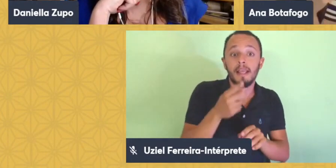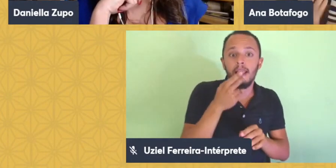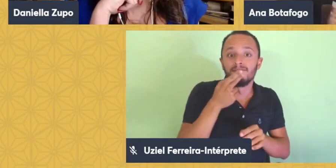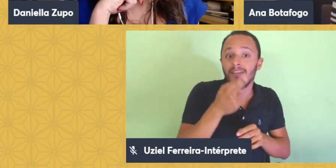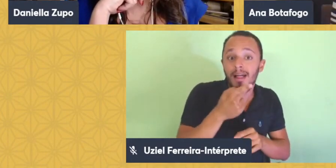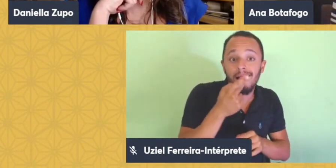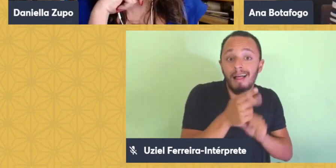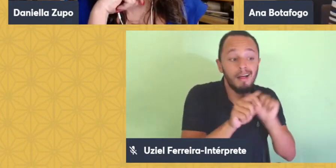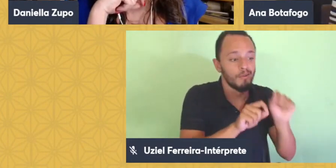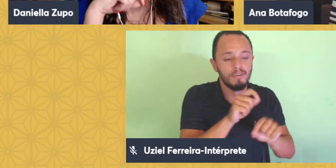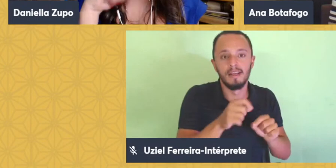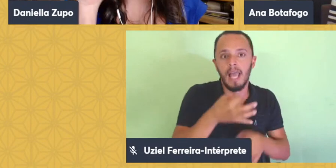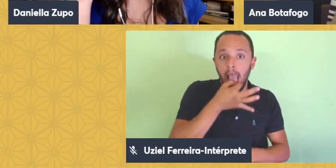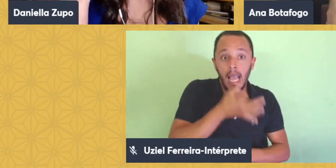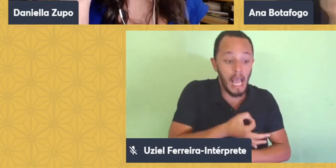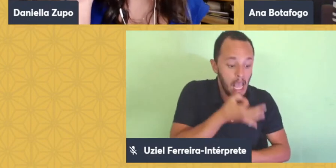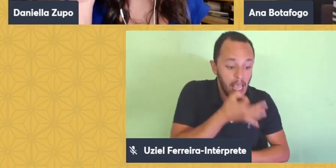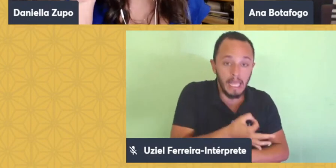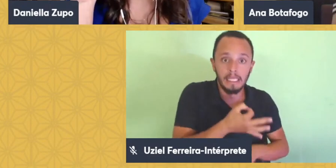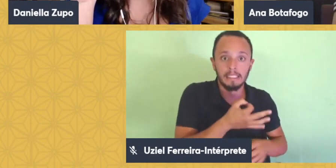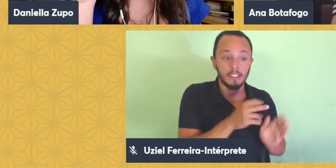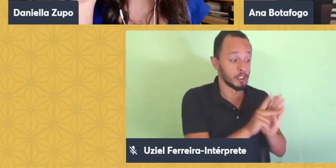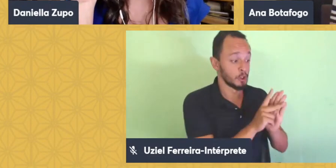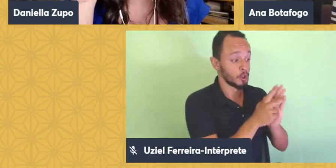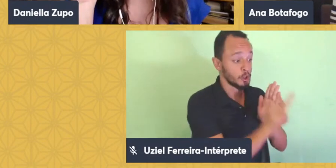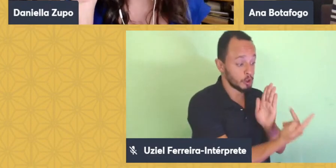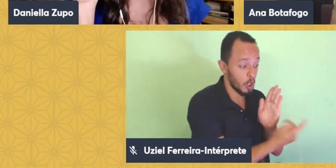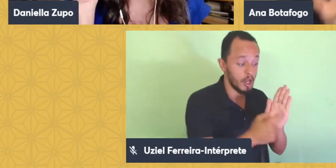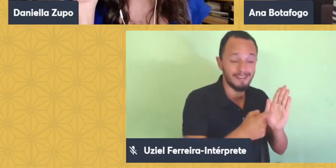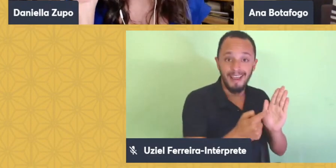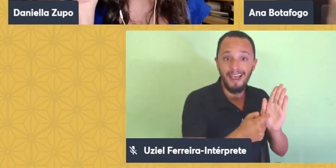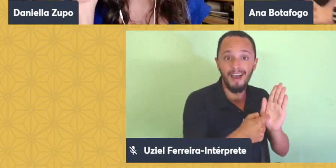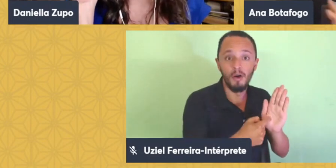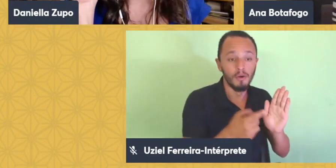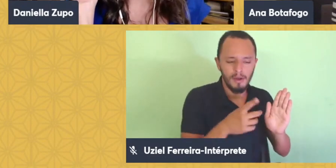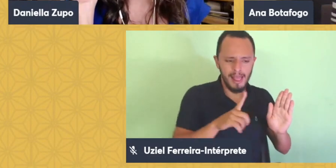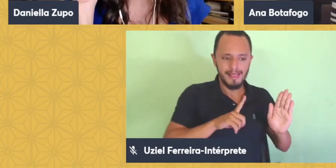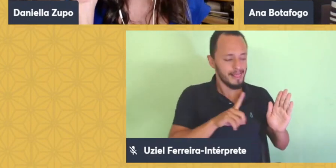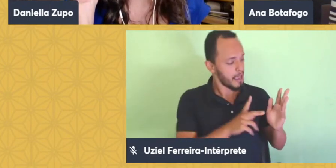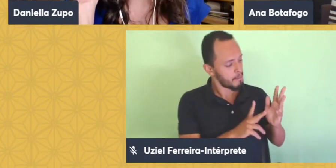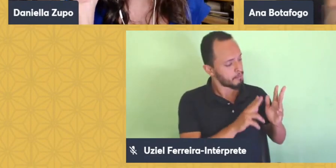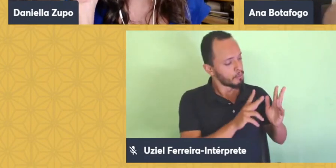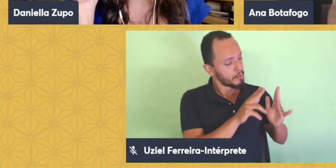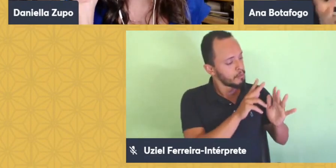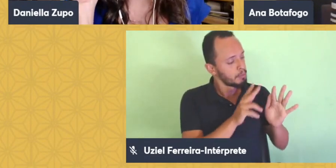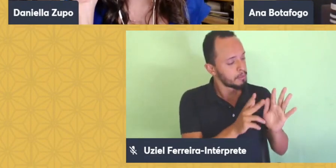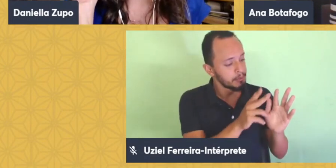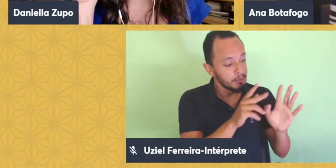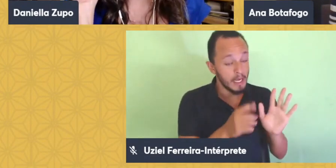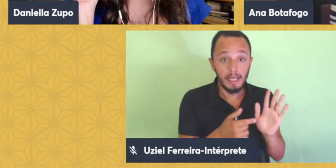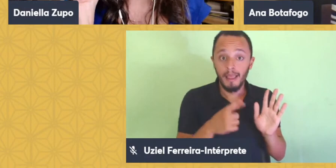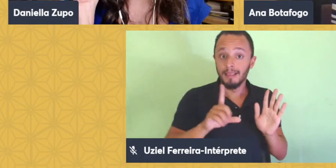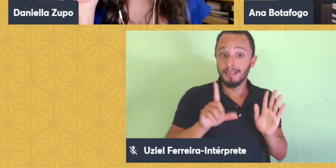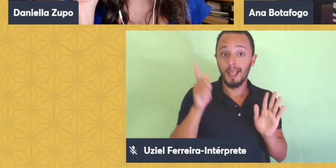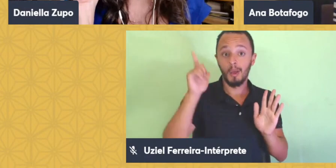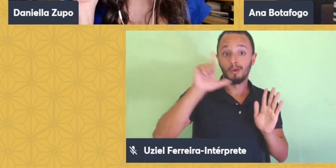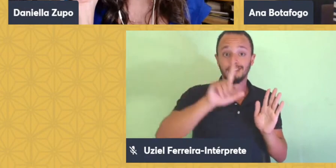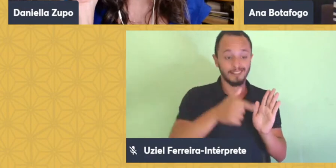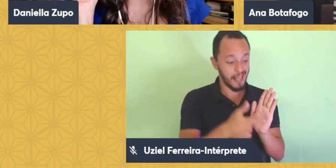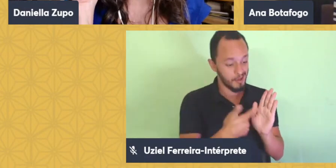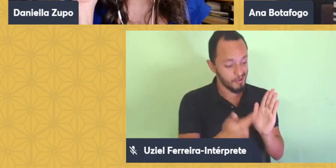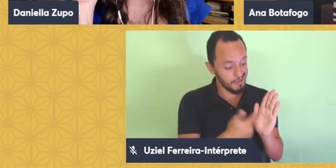críticas matérias então acabou sendo realmente como você disse um recorte da dança através da minha trajetória